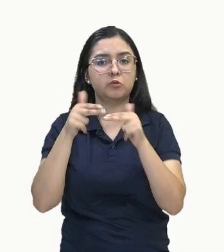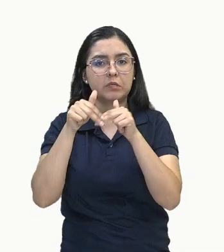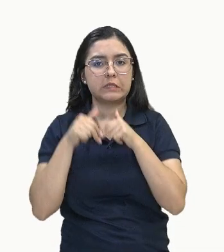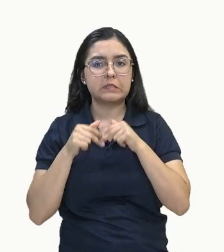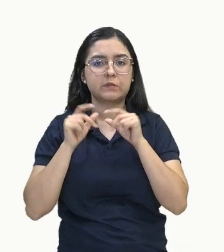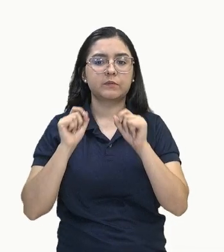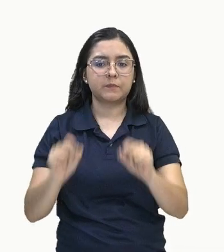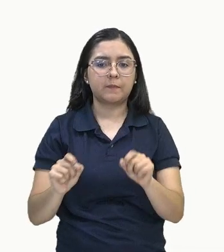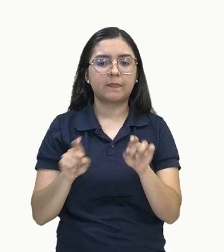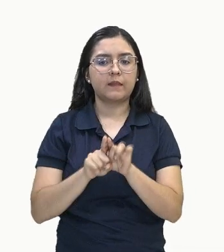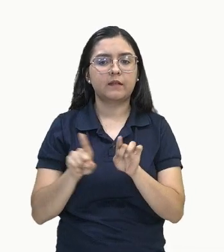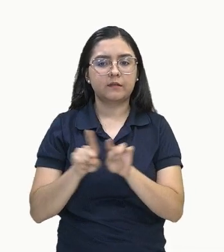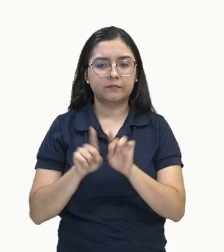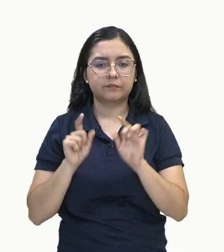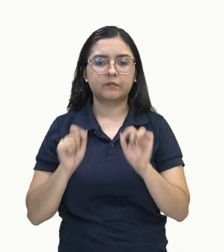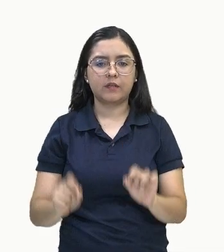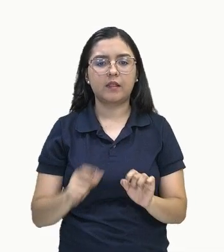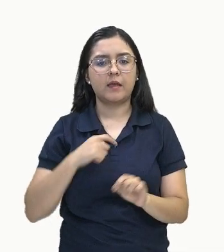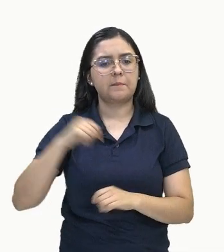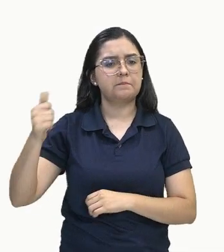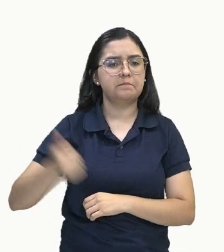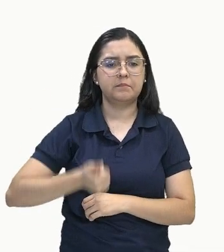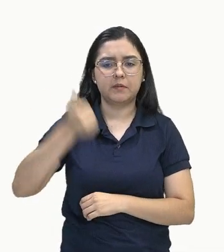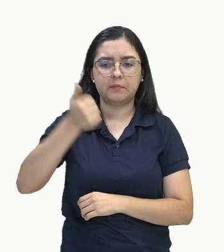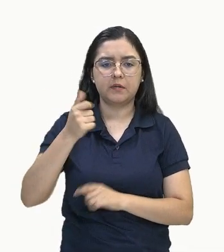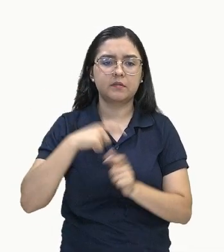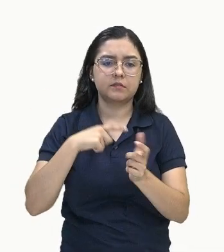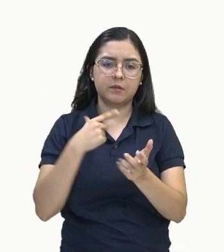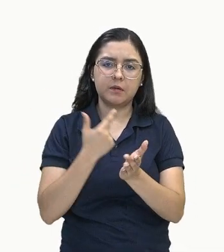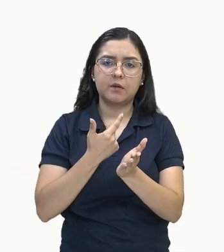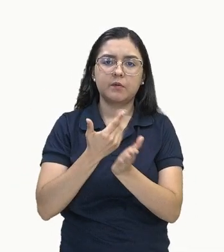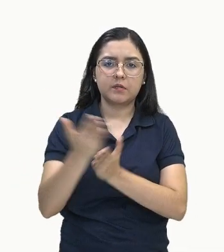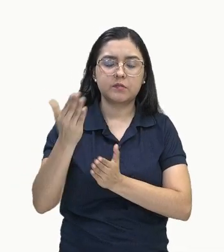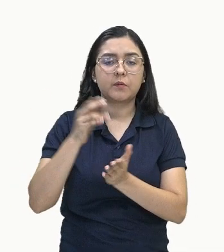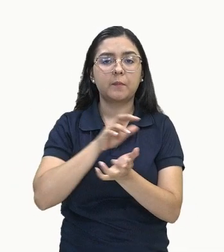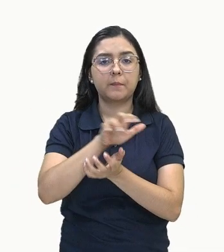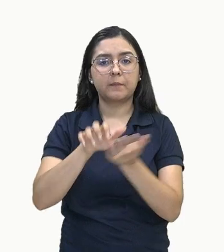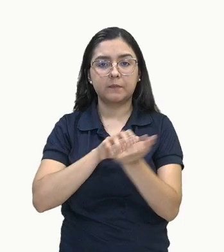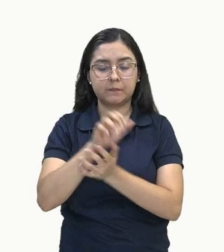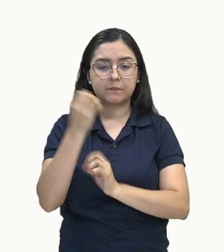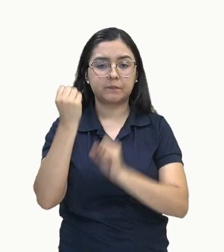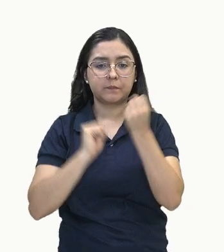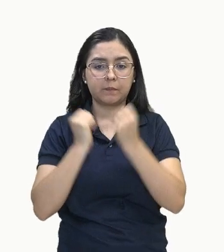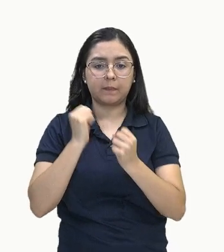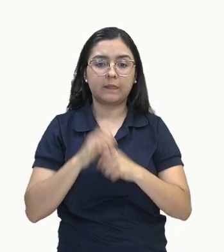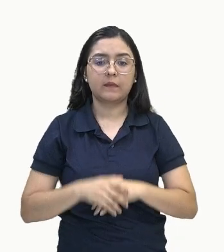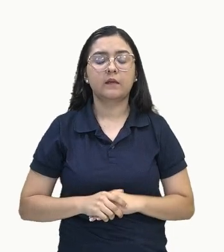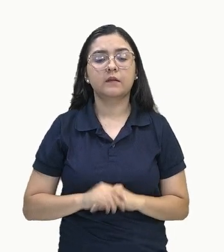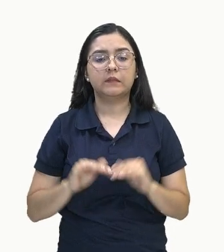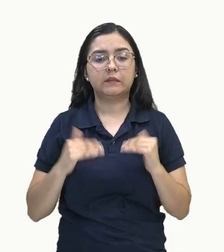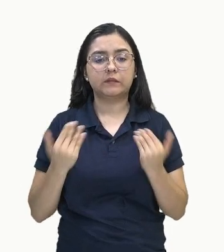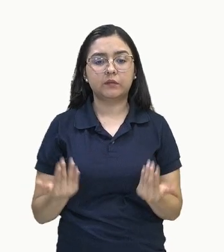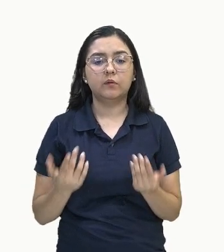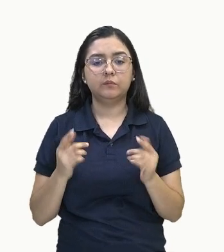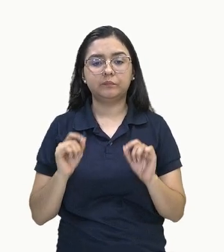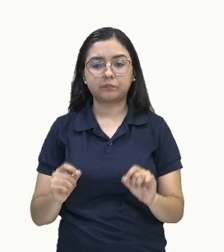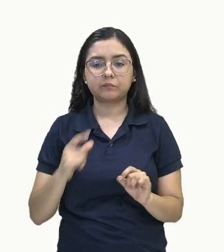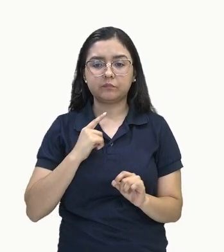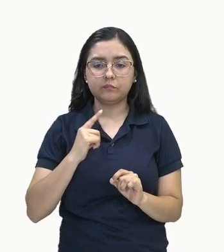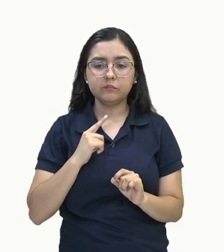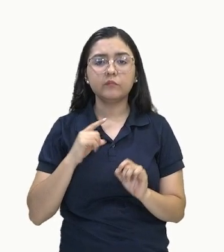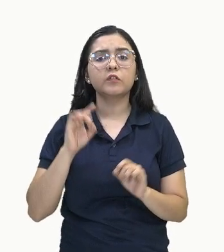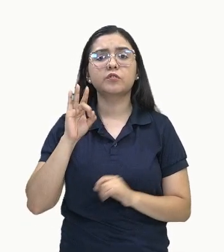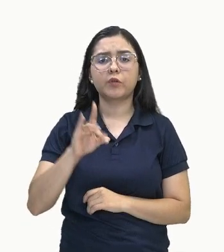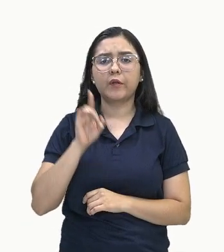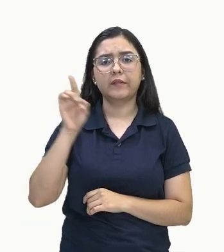a dianteira nesse processo industrial. Essa revolução, que no primeiro momento estava ali isolada apenas